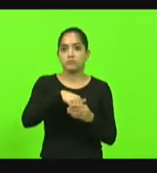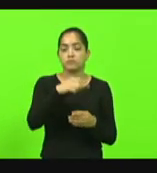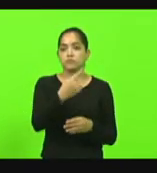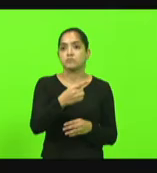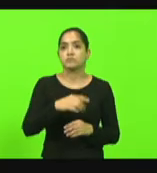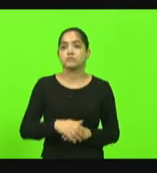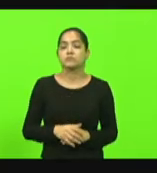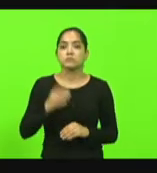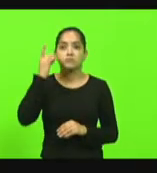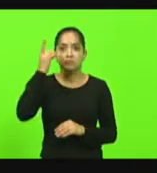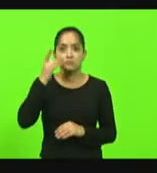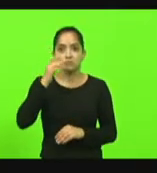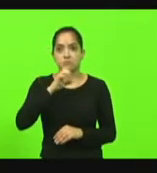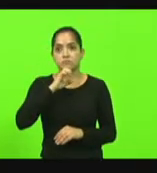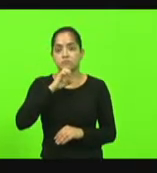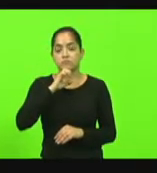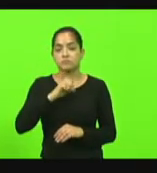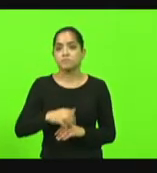Felipe Estevão?